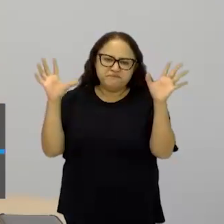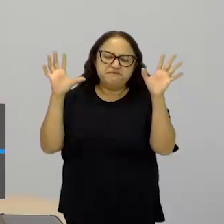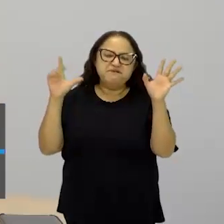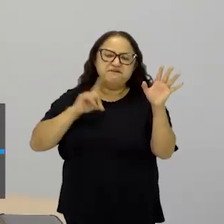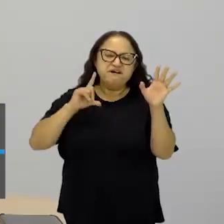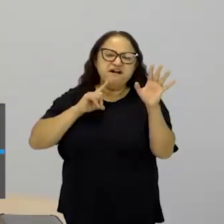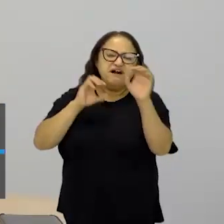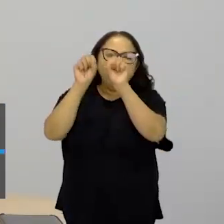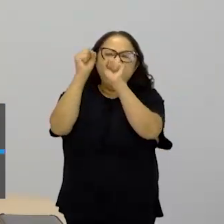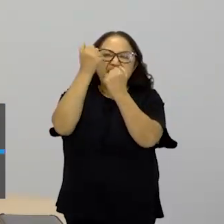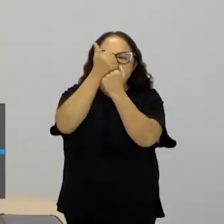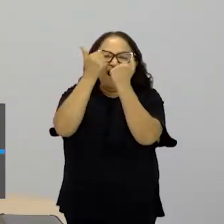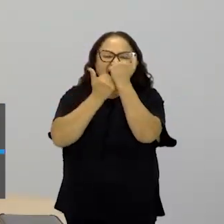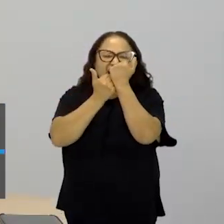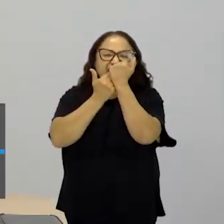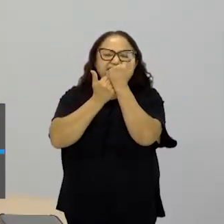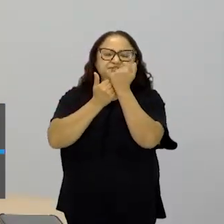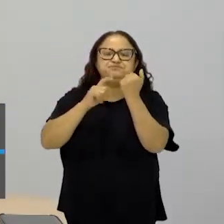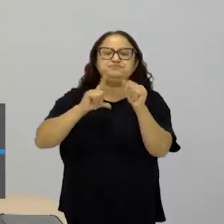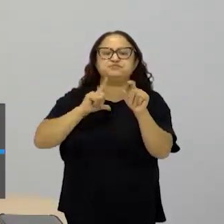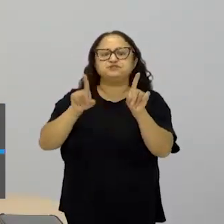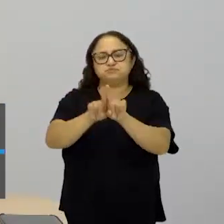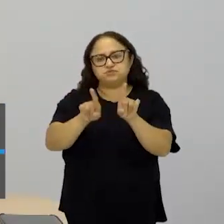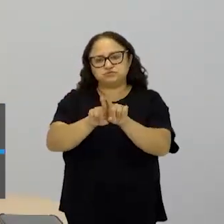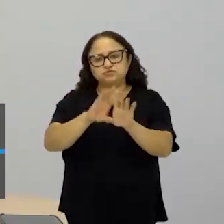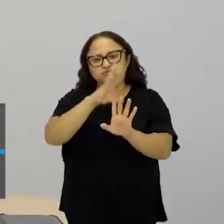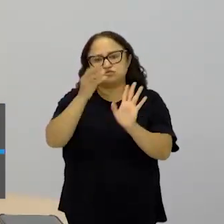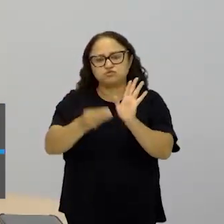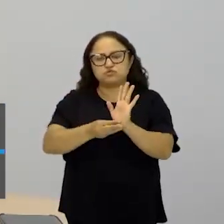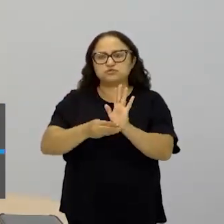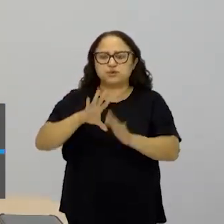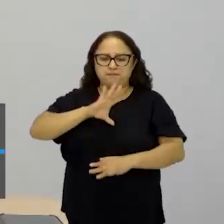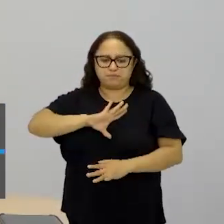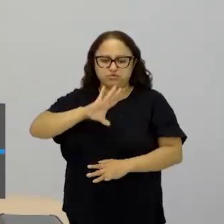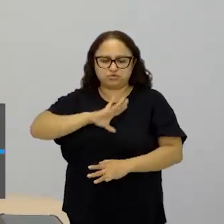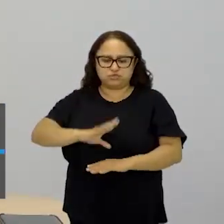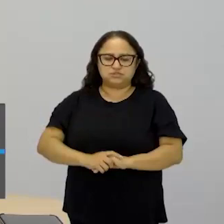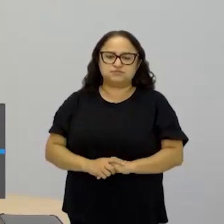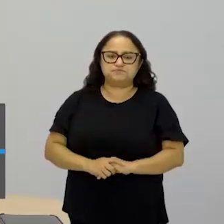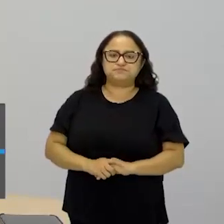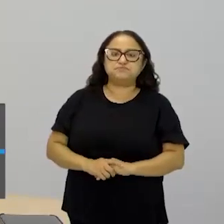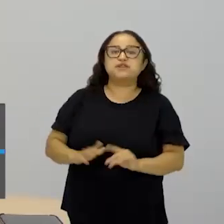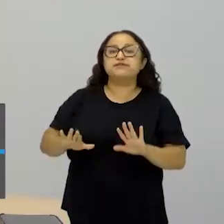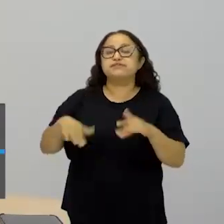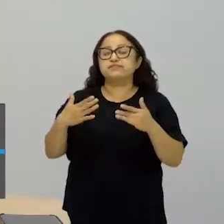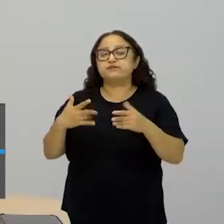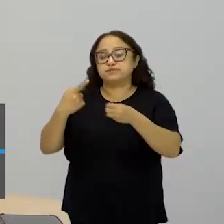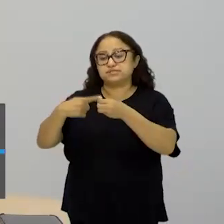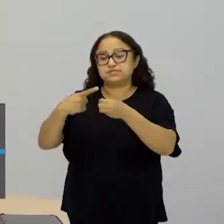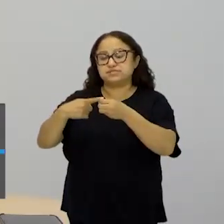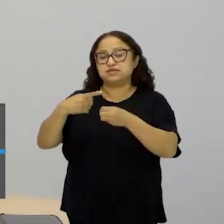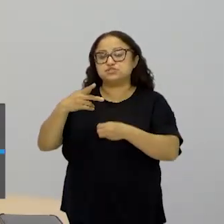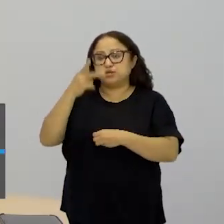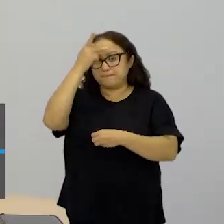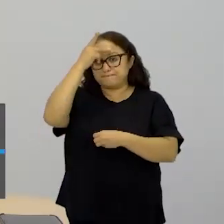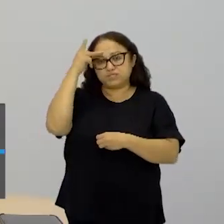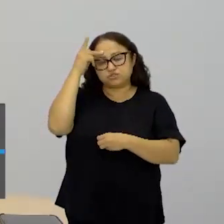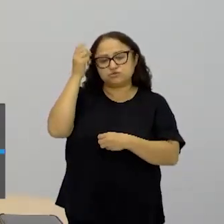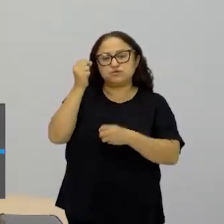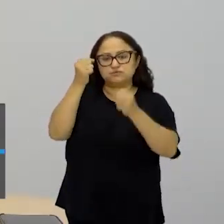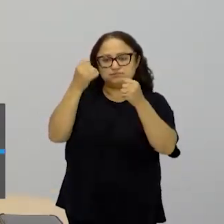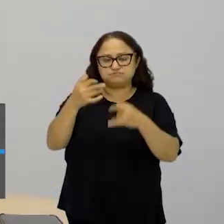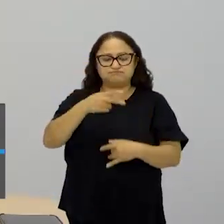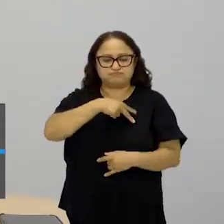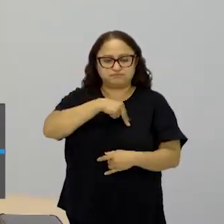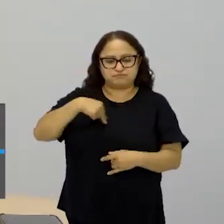A estrutura lá, a arquitetura é toda portuguesa, tá? E a cidade, o pessoal falando chinês. Então são duas culturas ao mesmo tempo. Muito legal Macau.